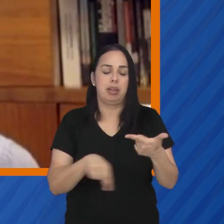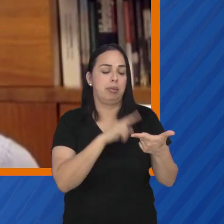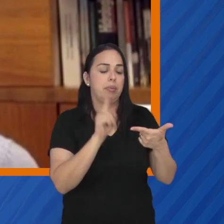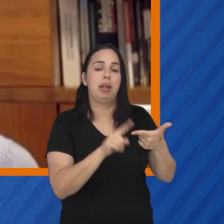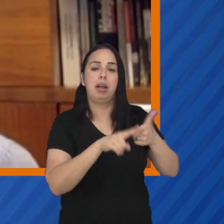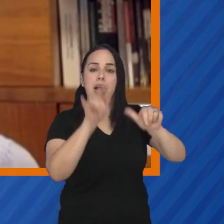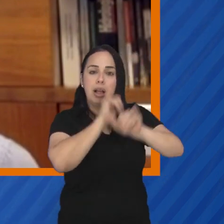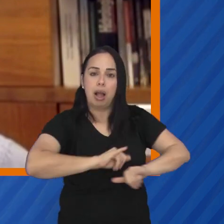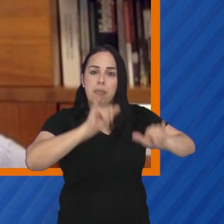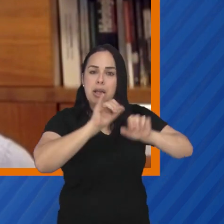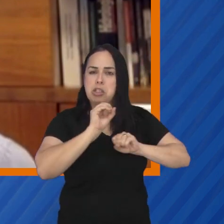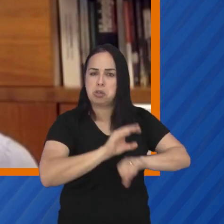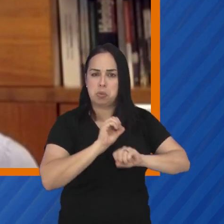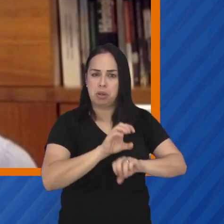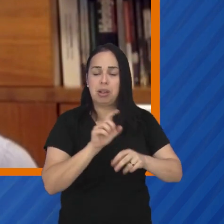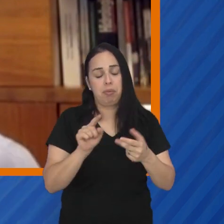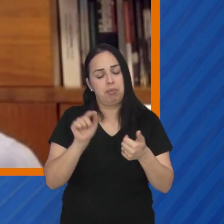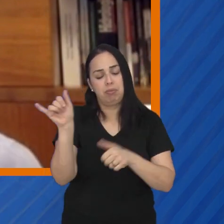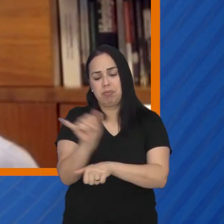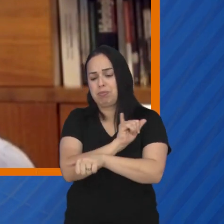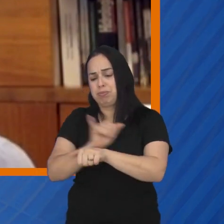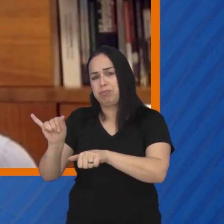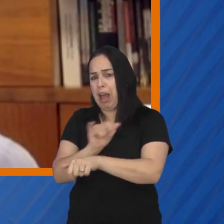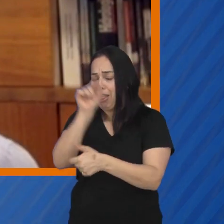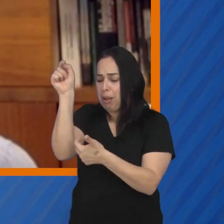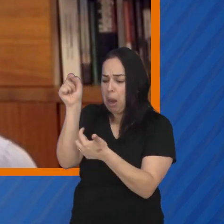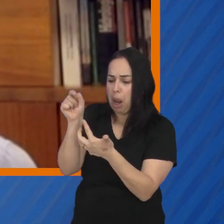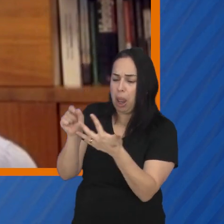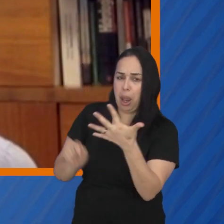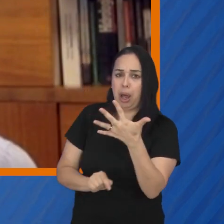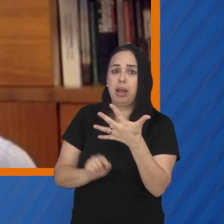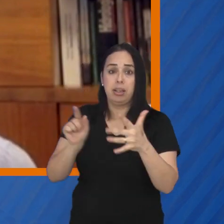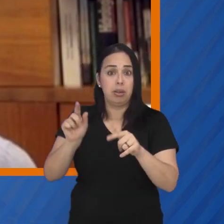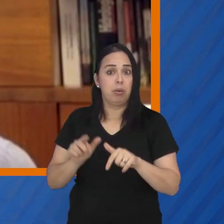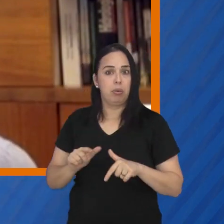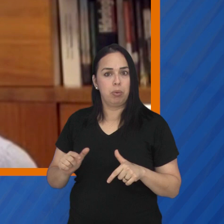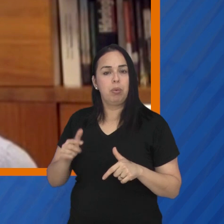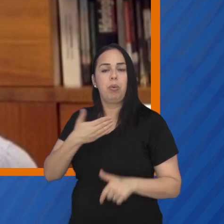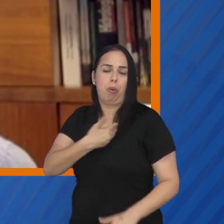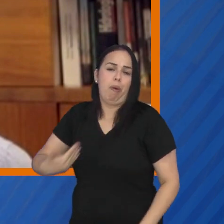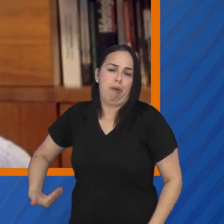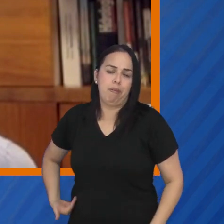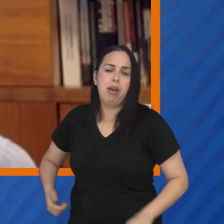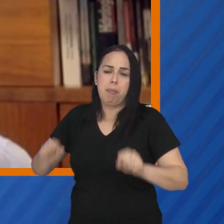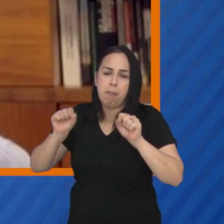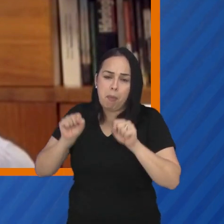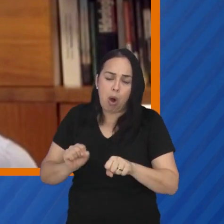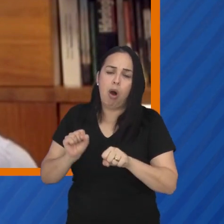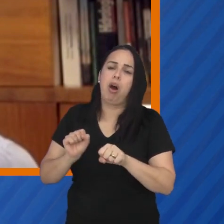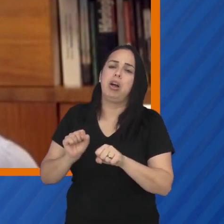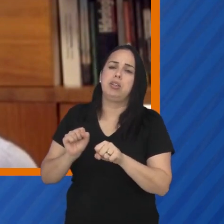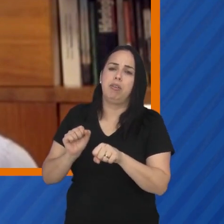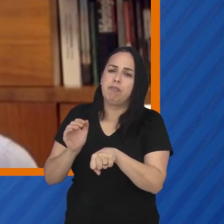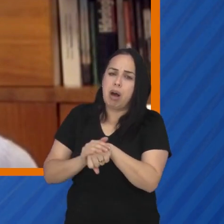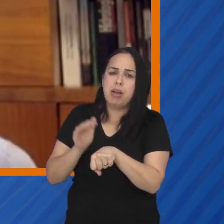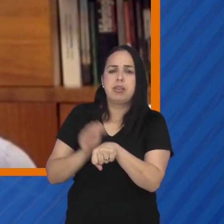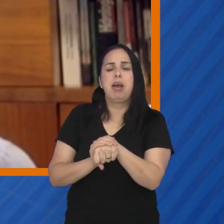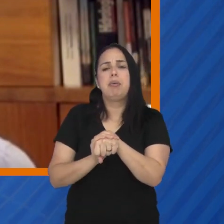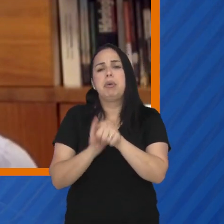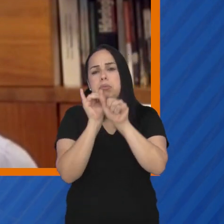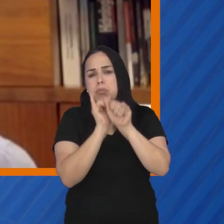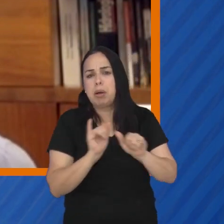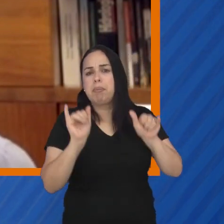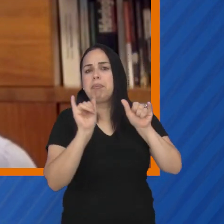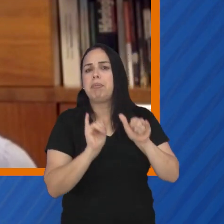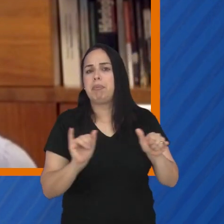Trabalhar campanhas educativas. Então, são várias maneiras do qual o poder público pode